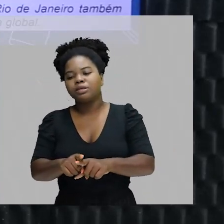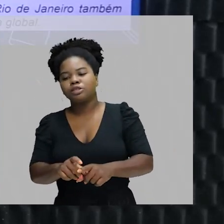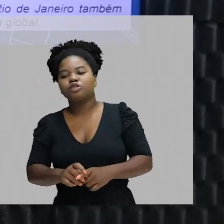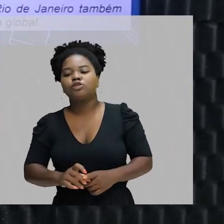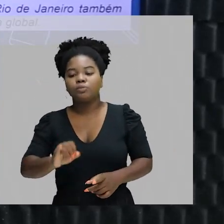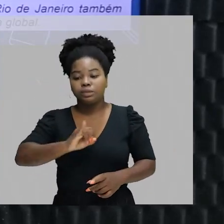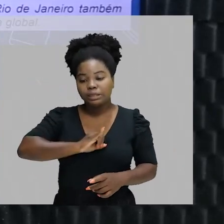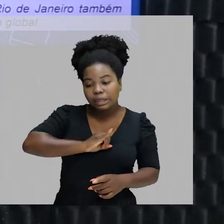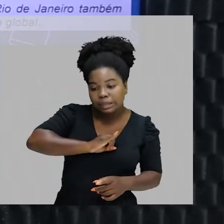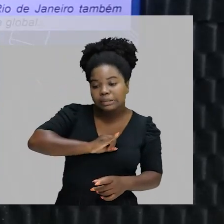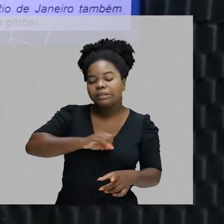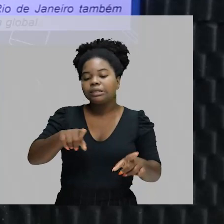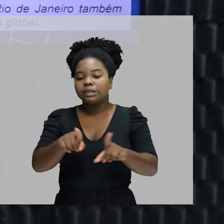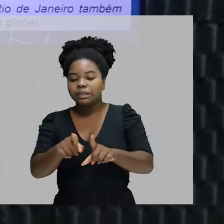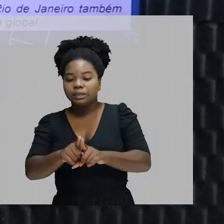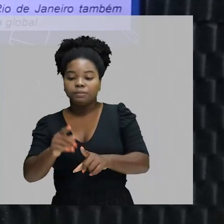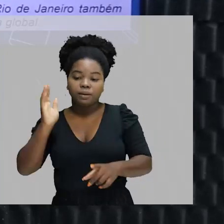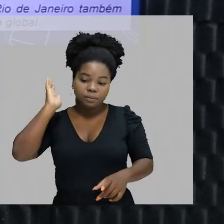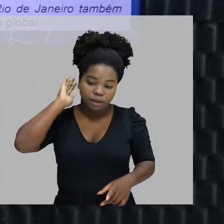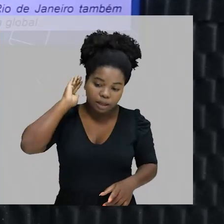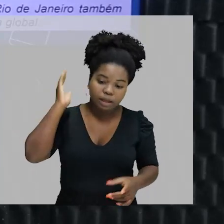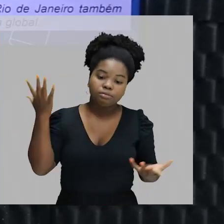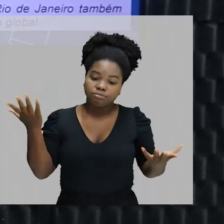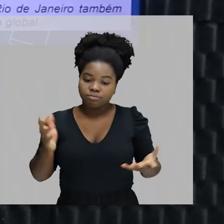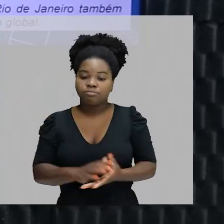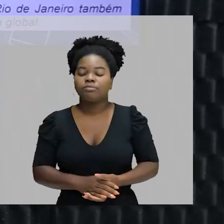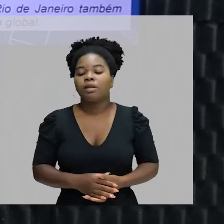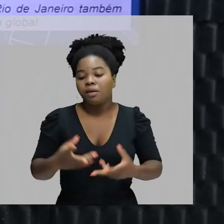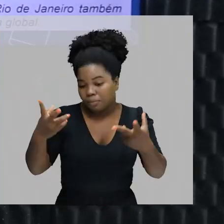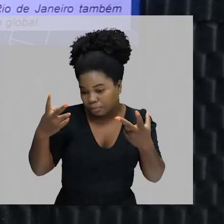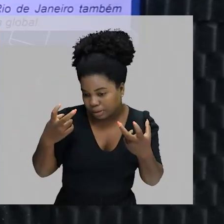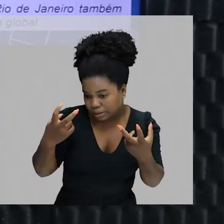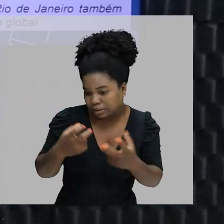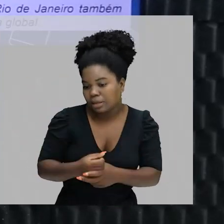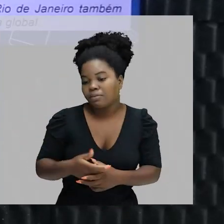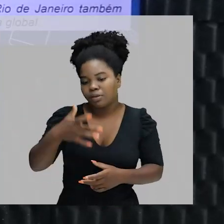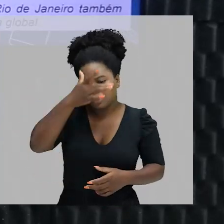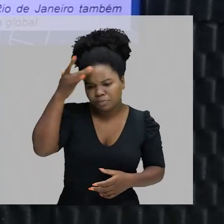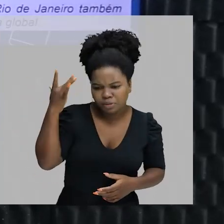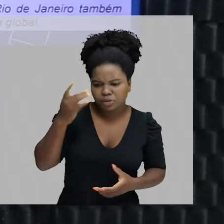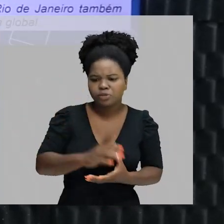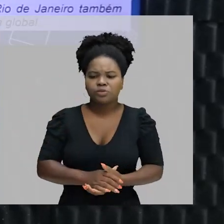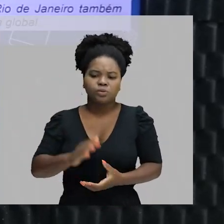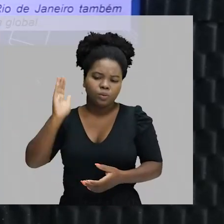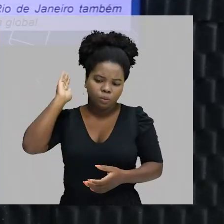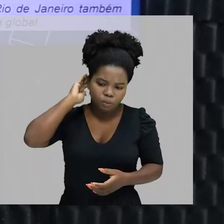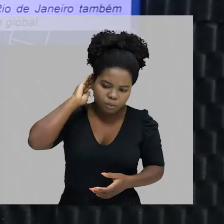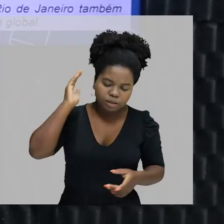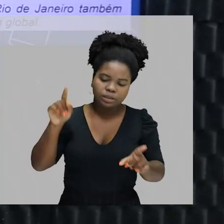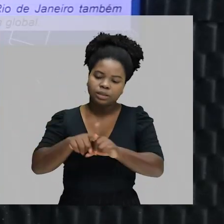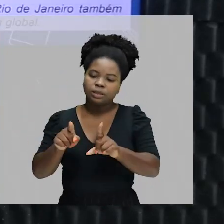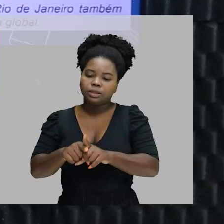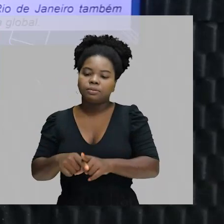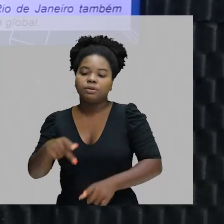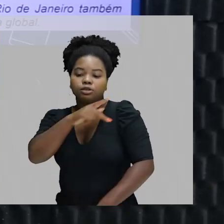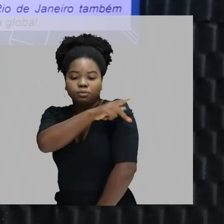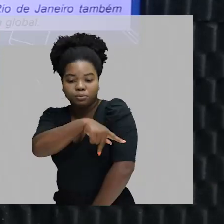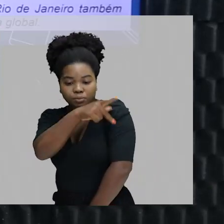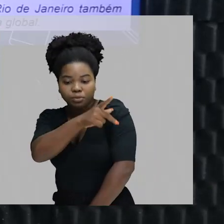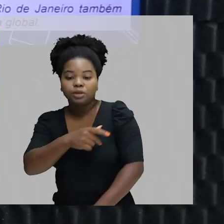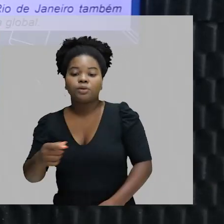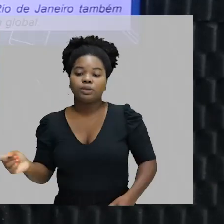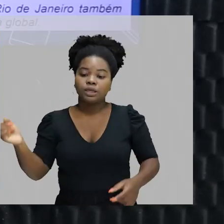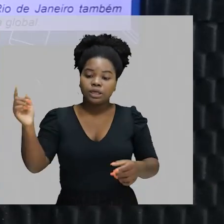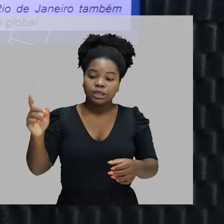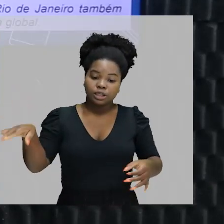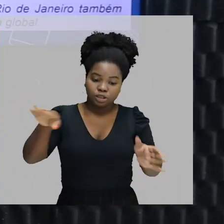ao Pará, tá certo? Veja, por exemplo, a quantidade de pessoas paraenses e, por exemplo, piauienses que vêm trabalhar aqui no Maranhão. Veja